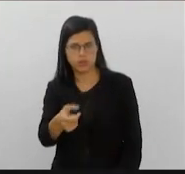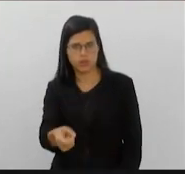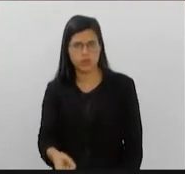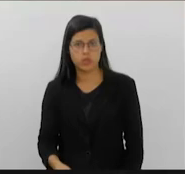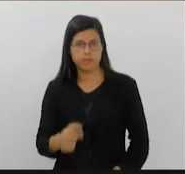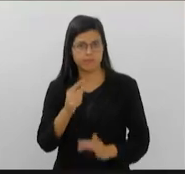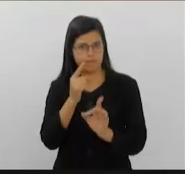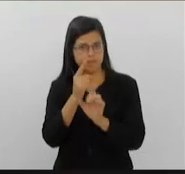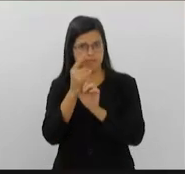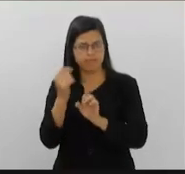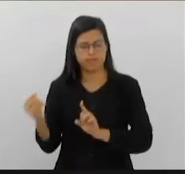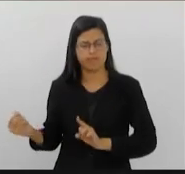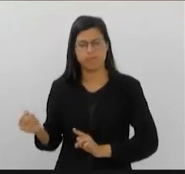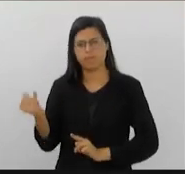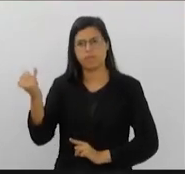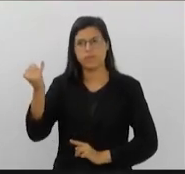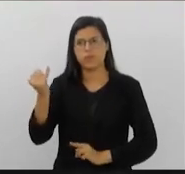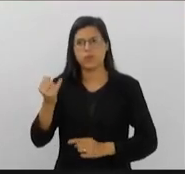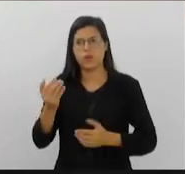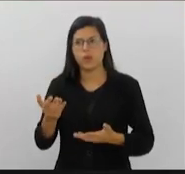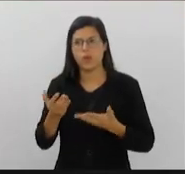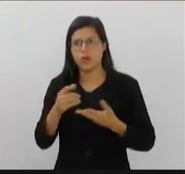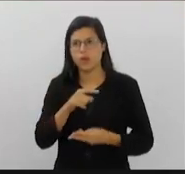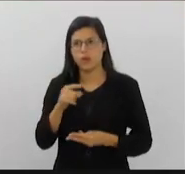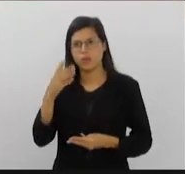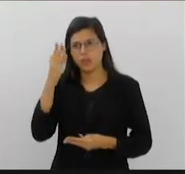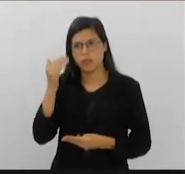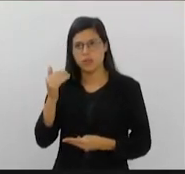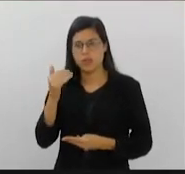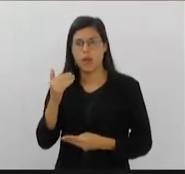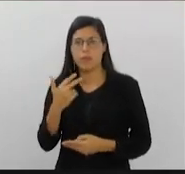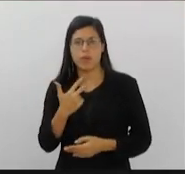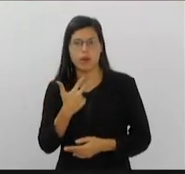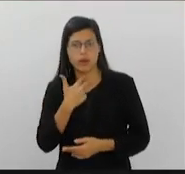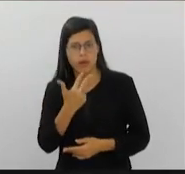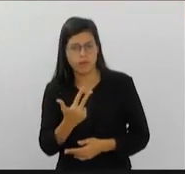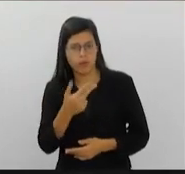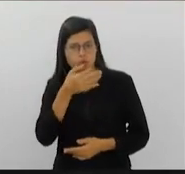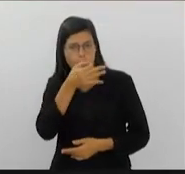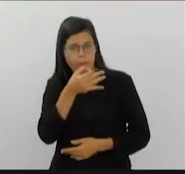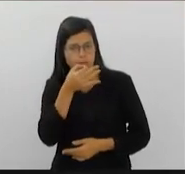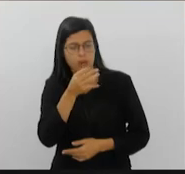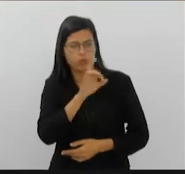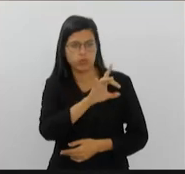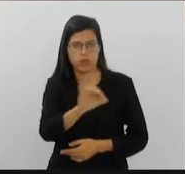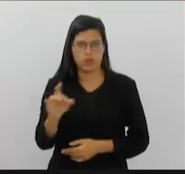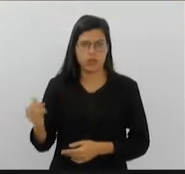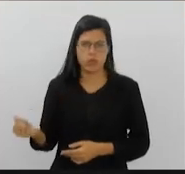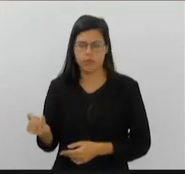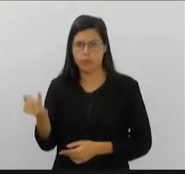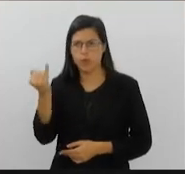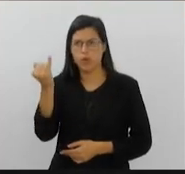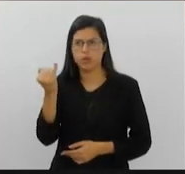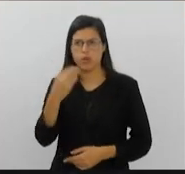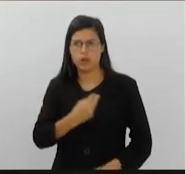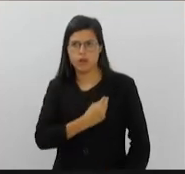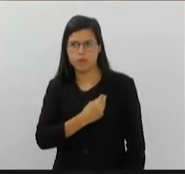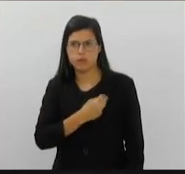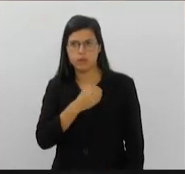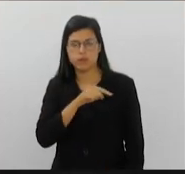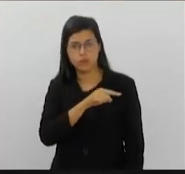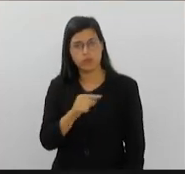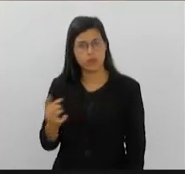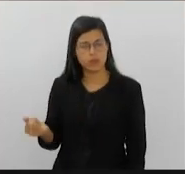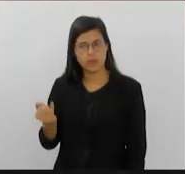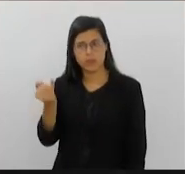encontro vai ser muito importante. Eu quero que vocês saibam que as vozes de vocês importam, porque a vida de vocês importa. E por